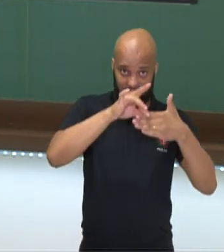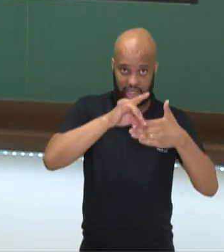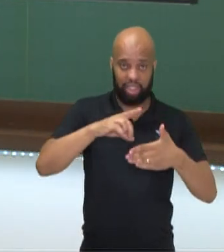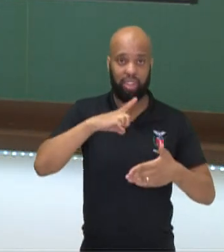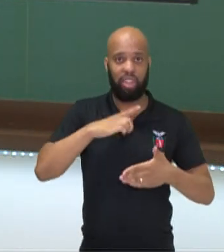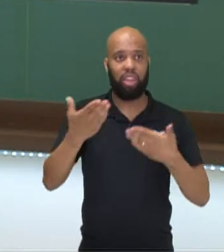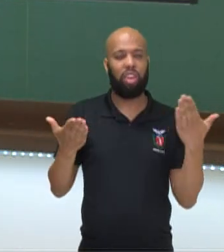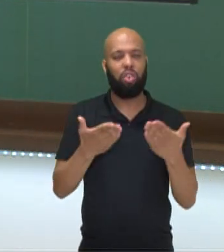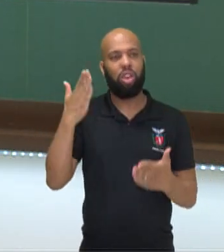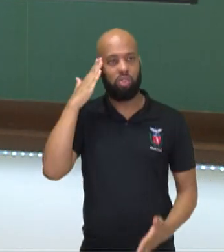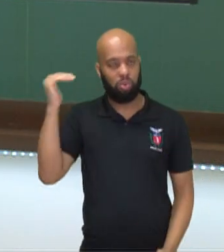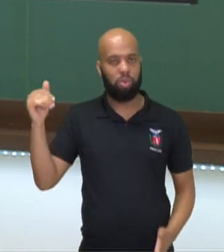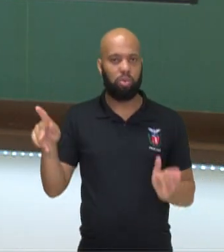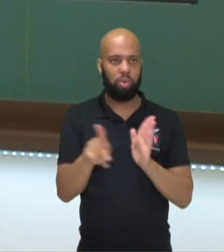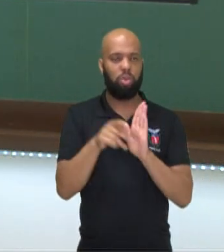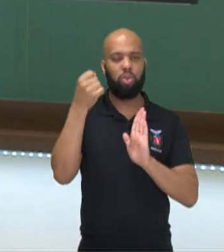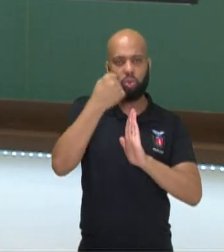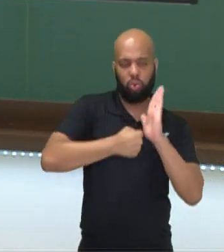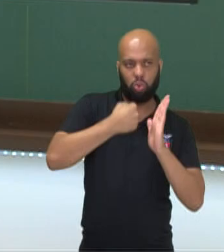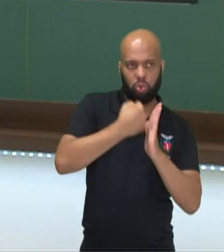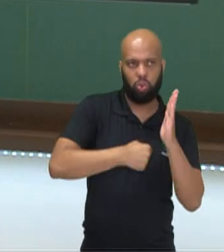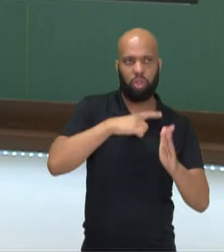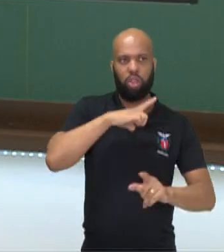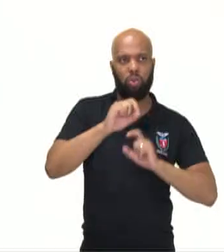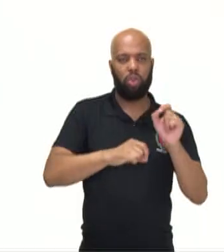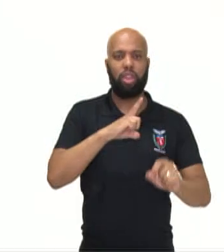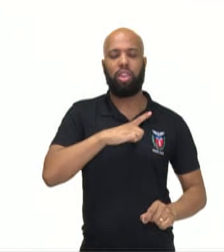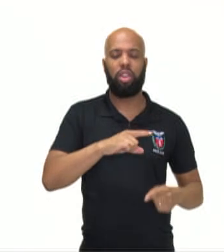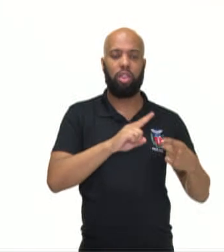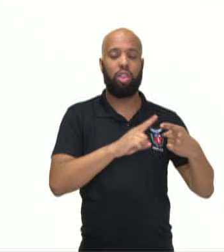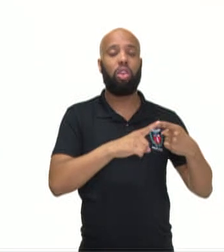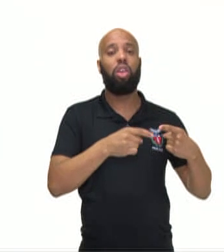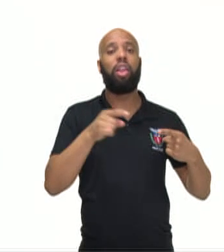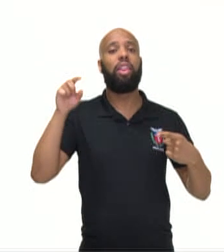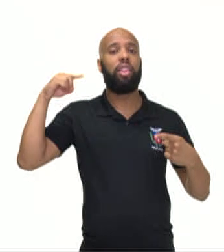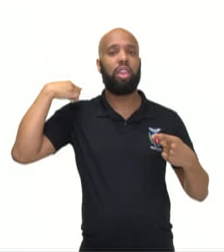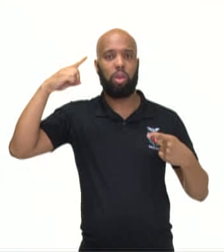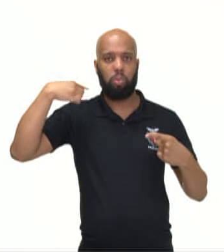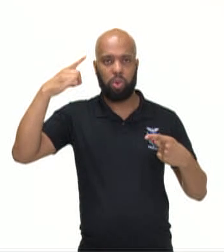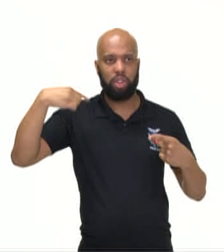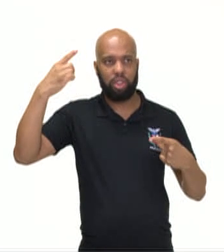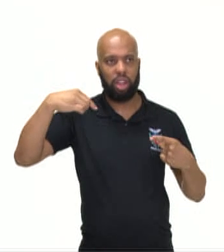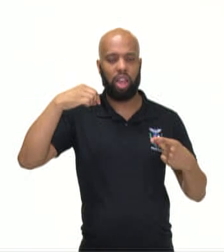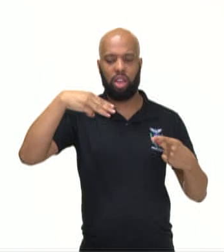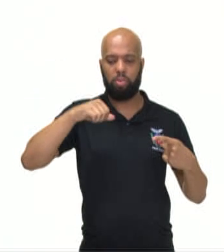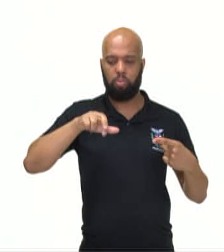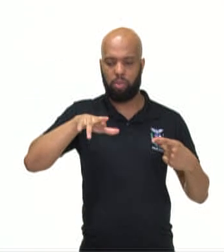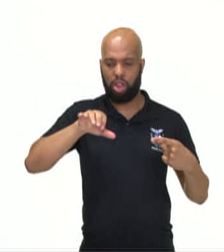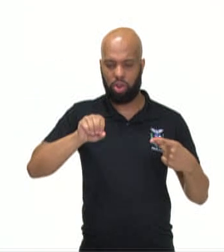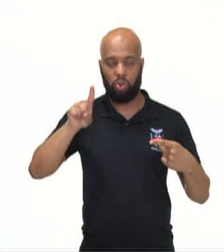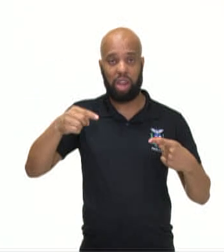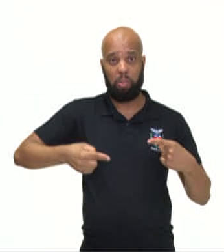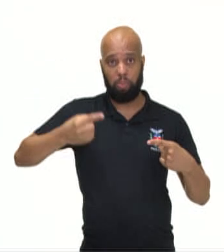temos destaque na luta pelos povos indígenas, você tem o deputado Mário